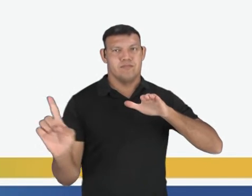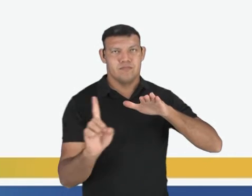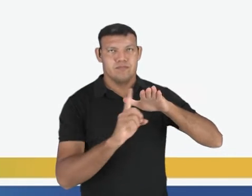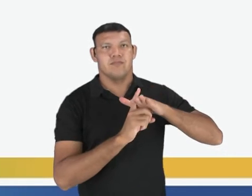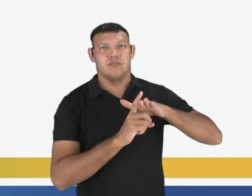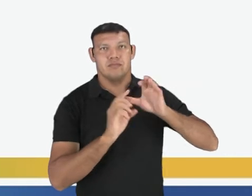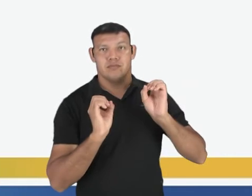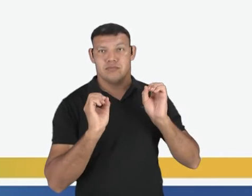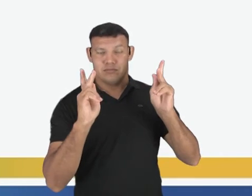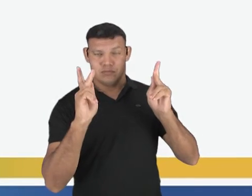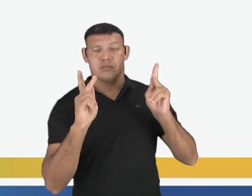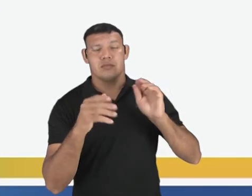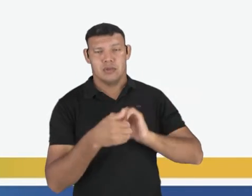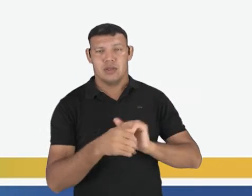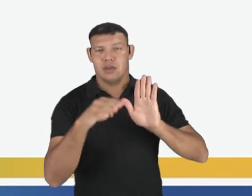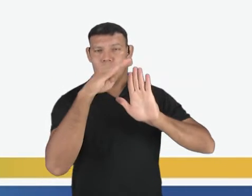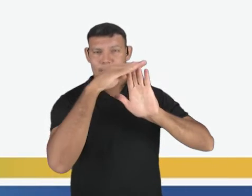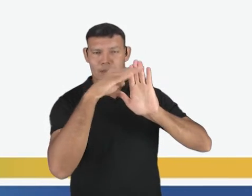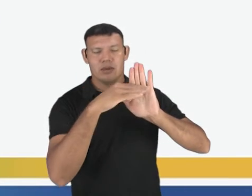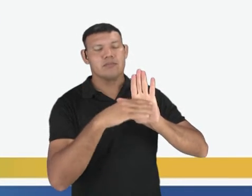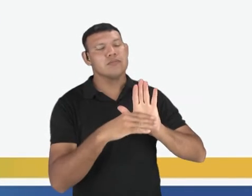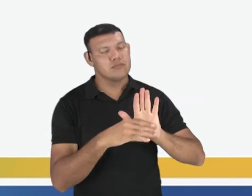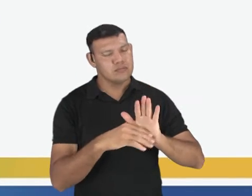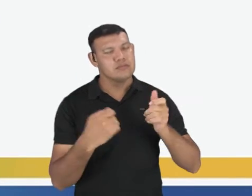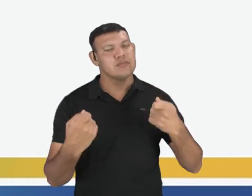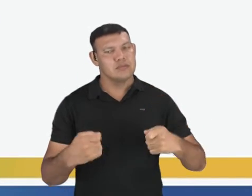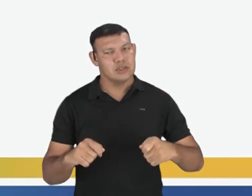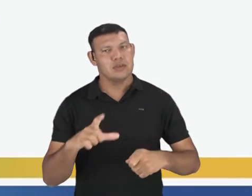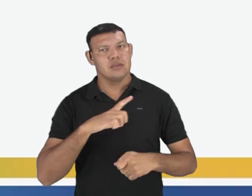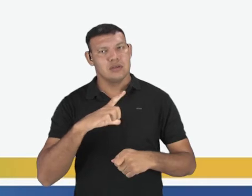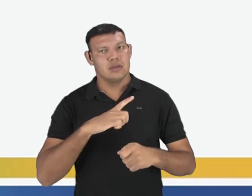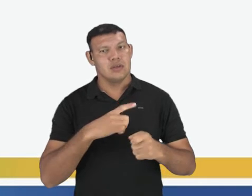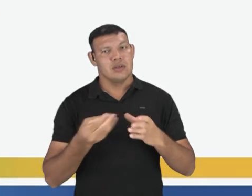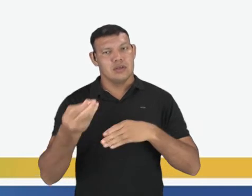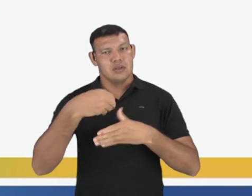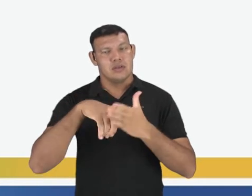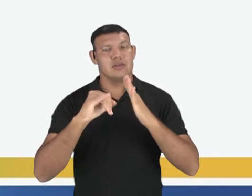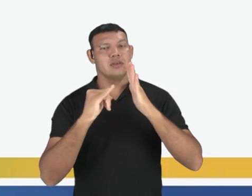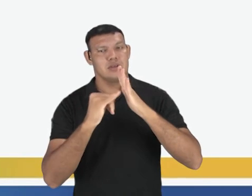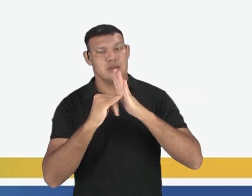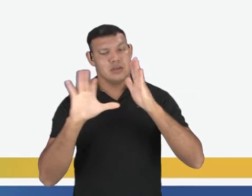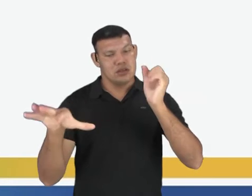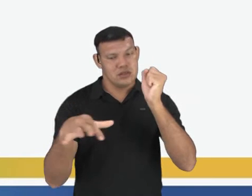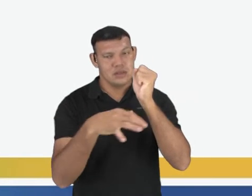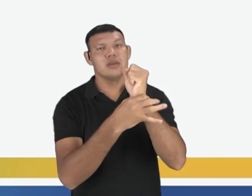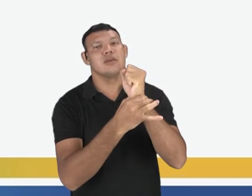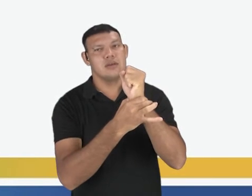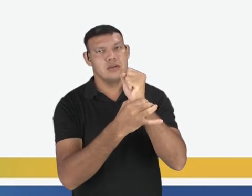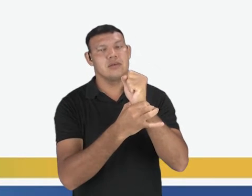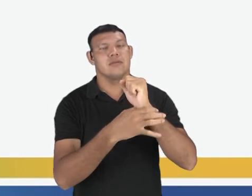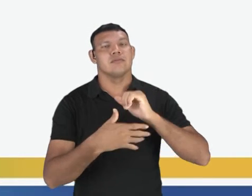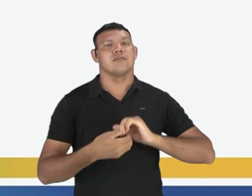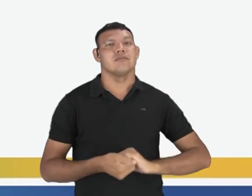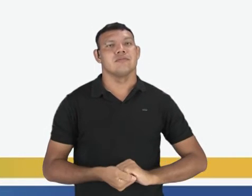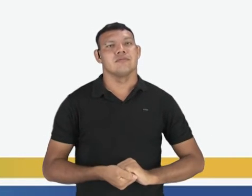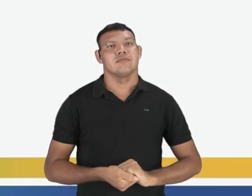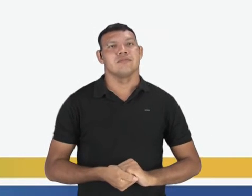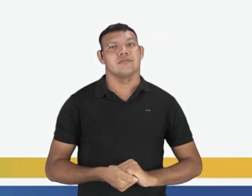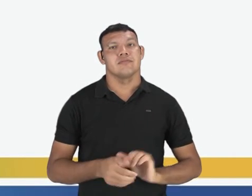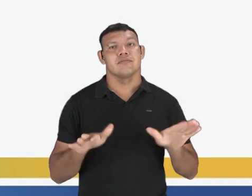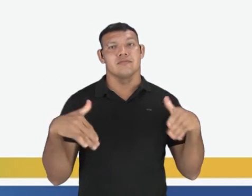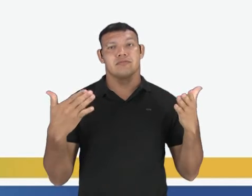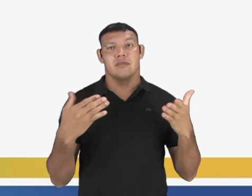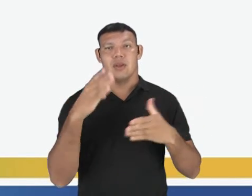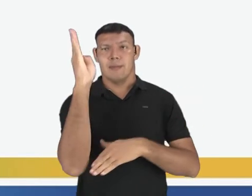Então, essas questões precisam acontecer e as instituições, elas existem para garantir que isso aconteça. E aí, no